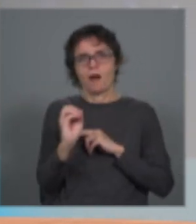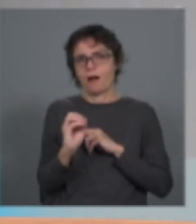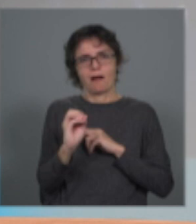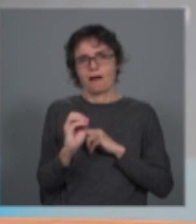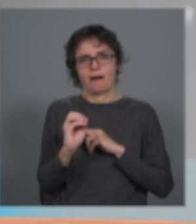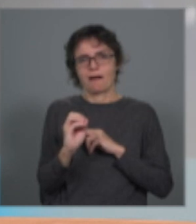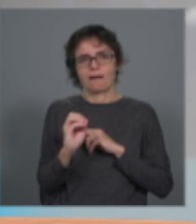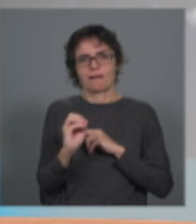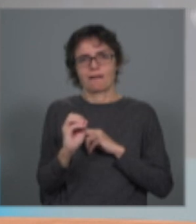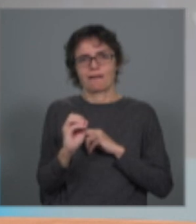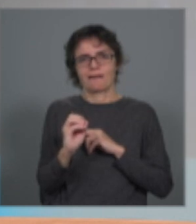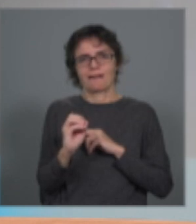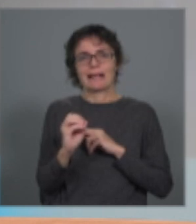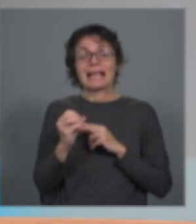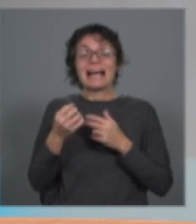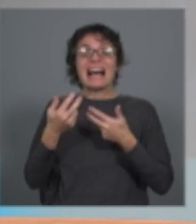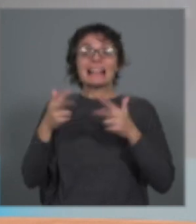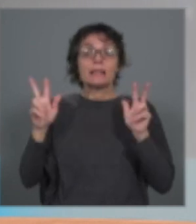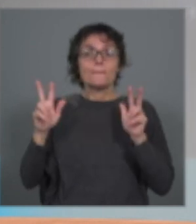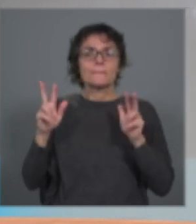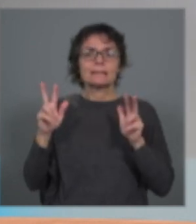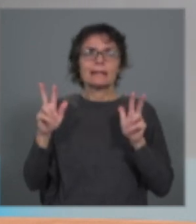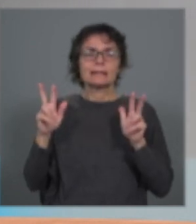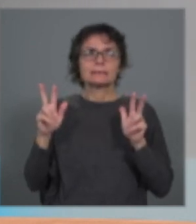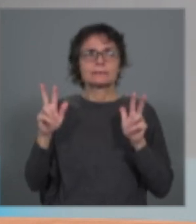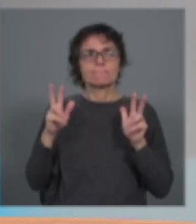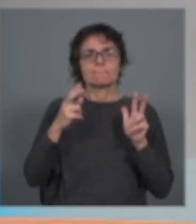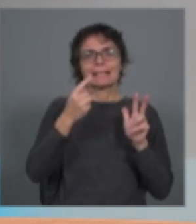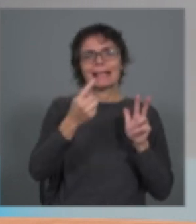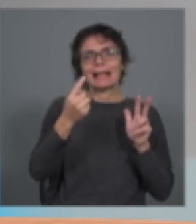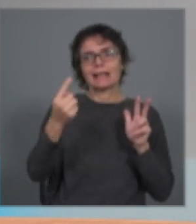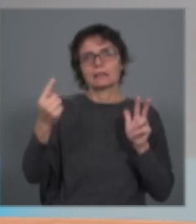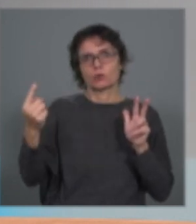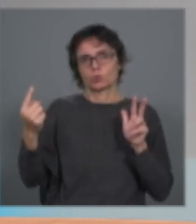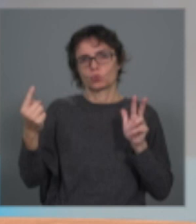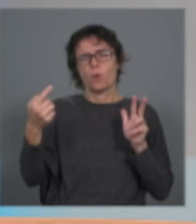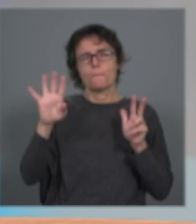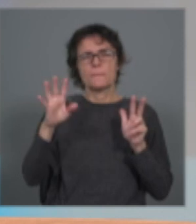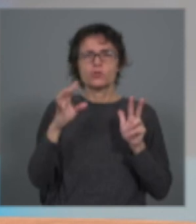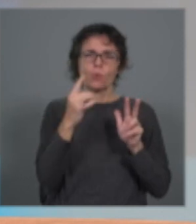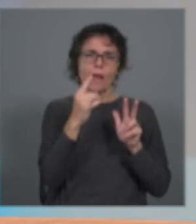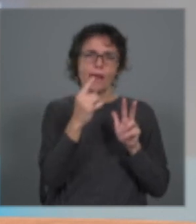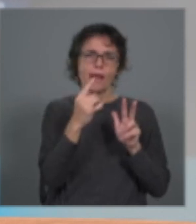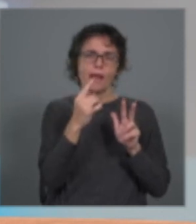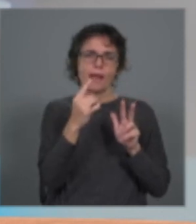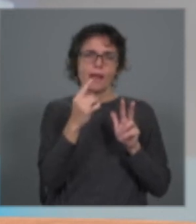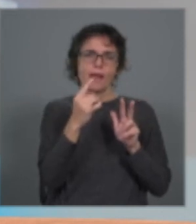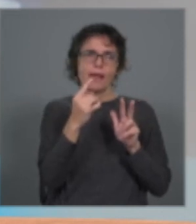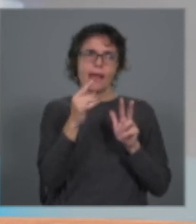sentido puramente individualista, não é individual. Individualista é pensamento